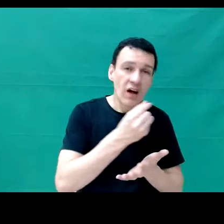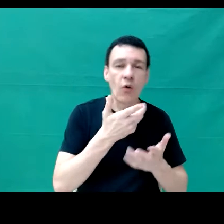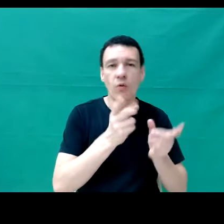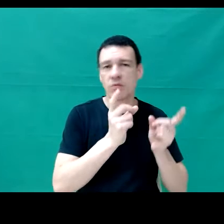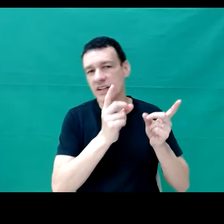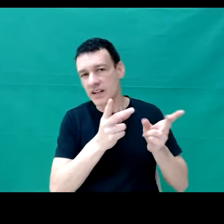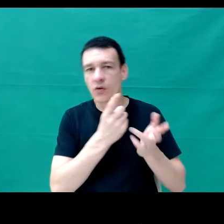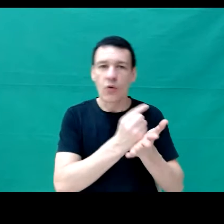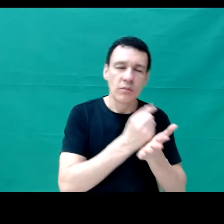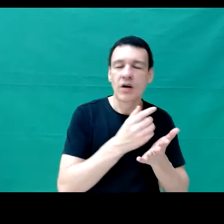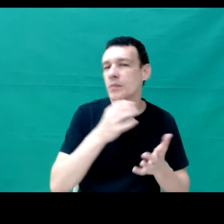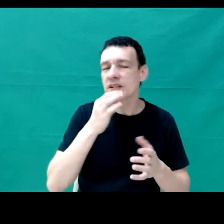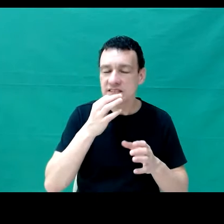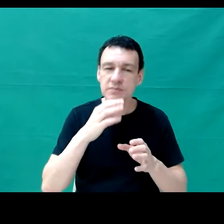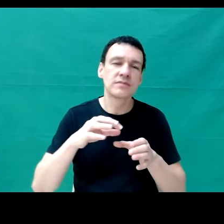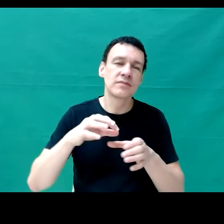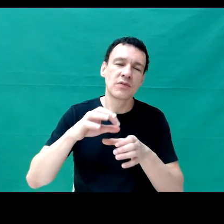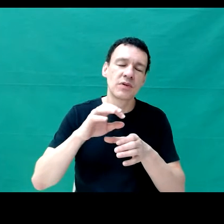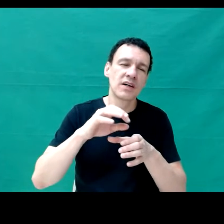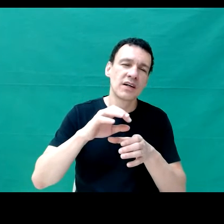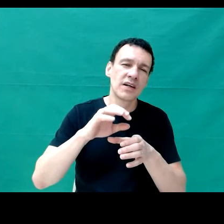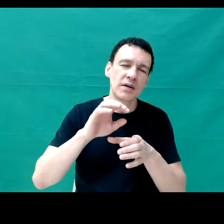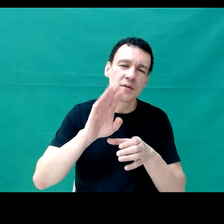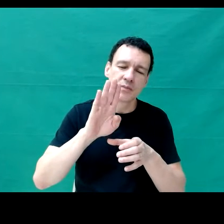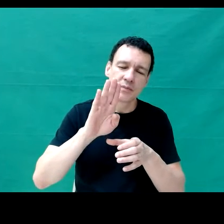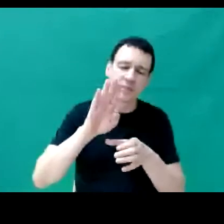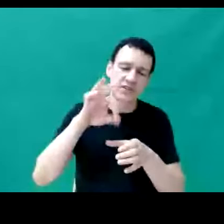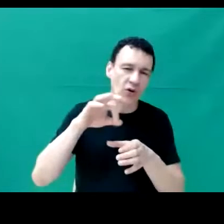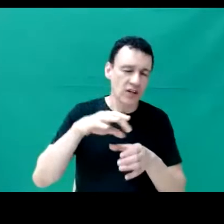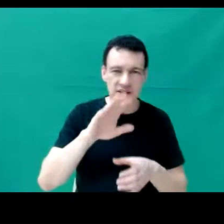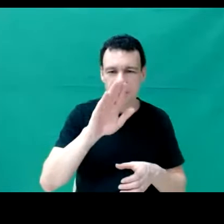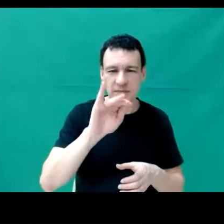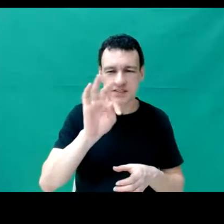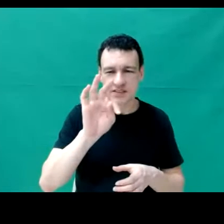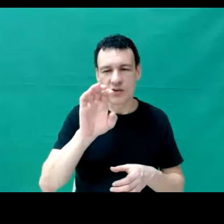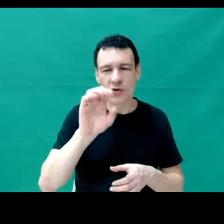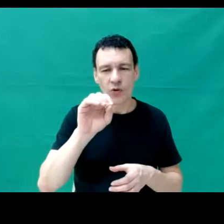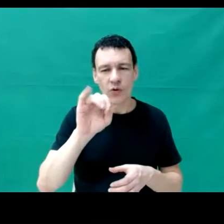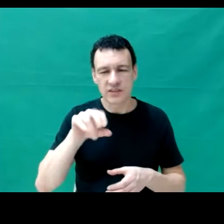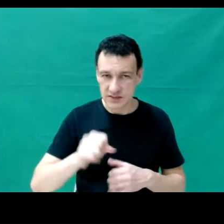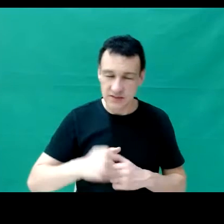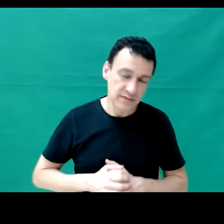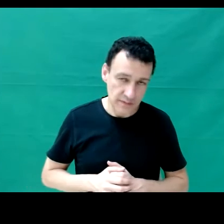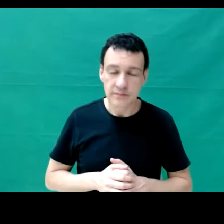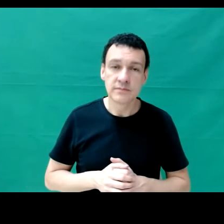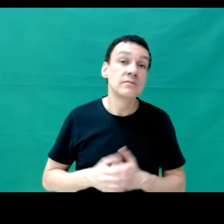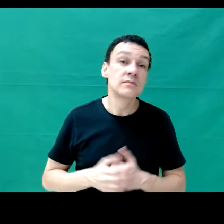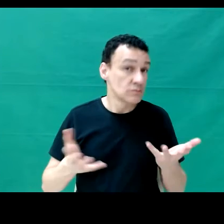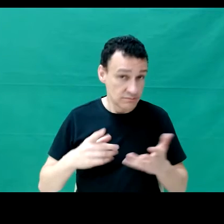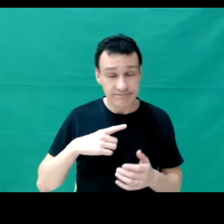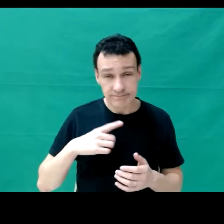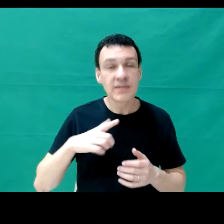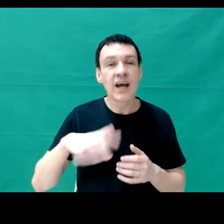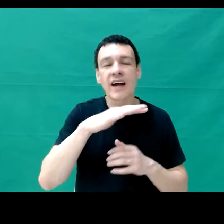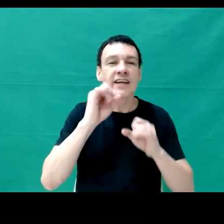como bitcoins. Hoje em dia a gente tem a automação industrial, né, que é voltada à parte de indústrias mesmo, que a gente fala